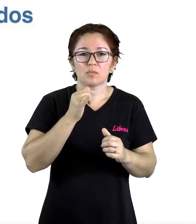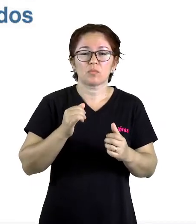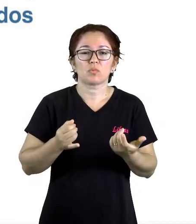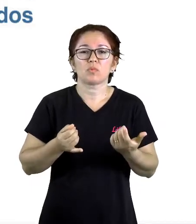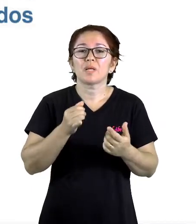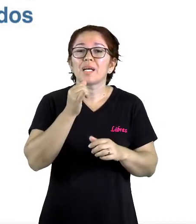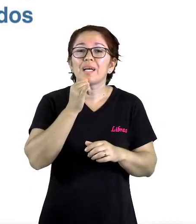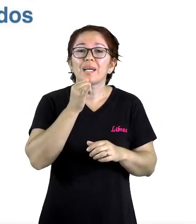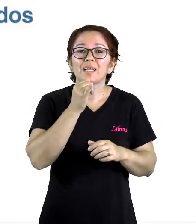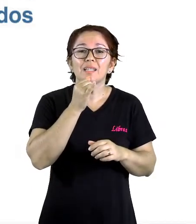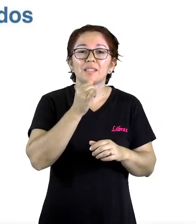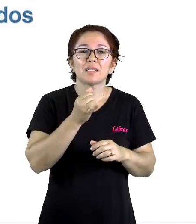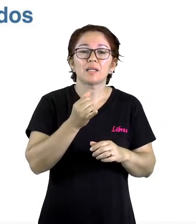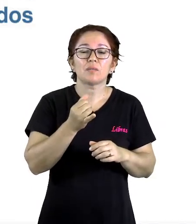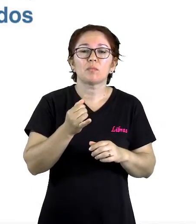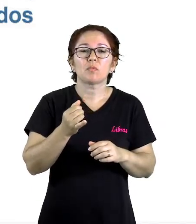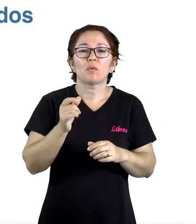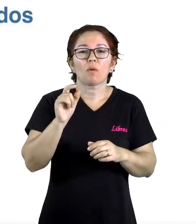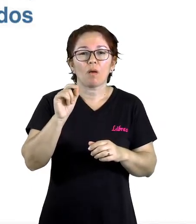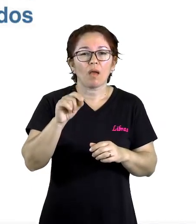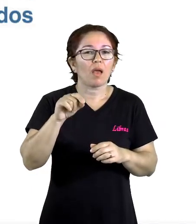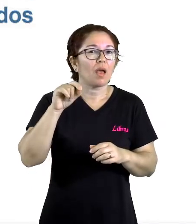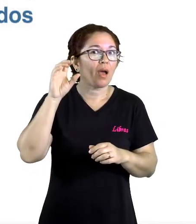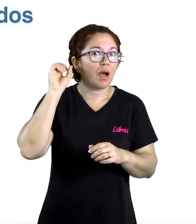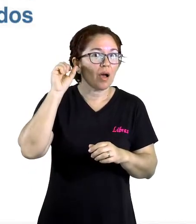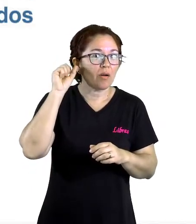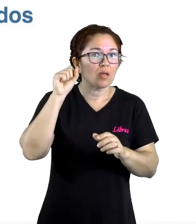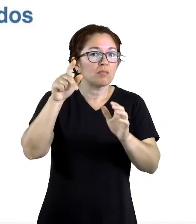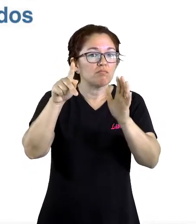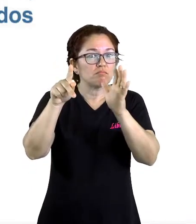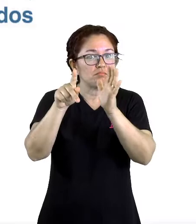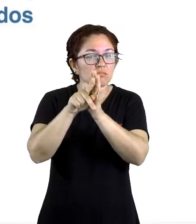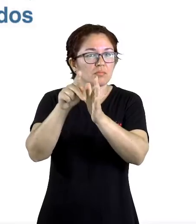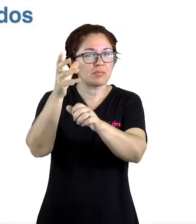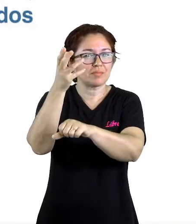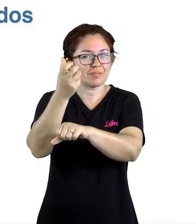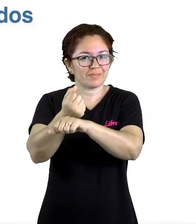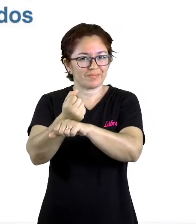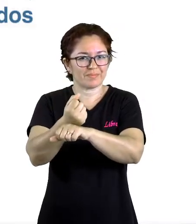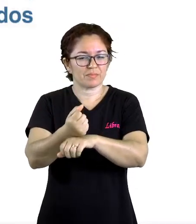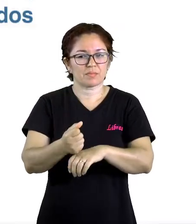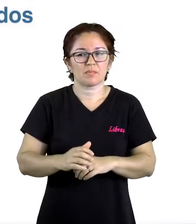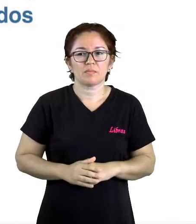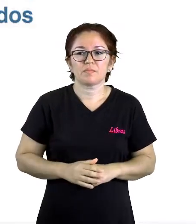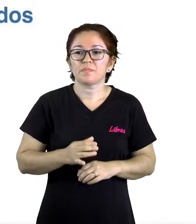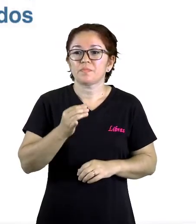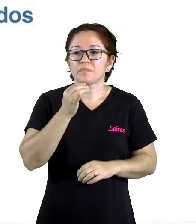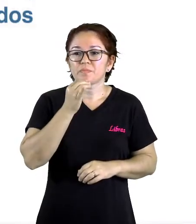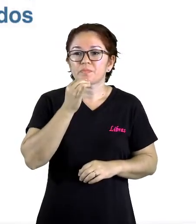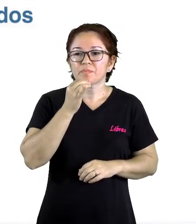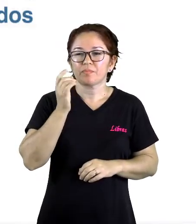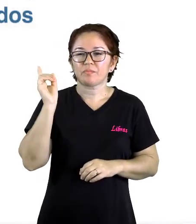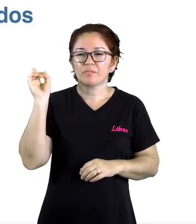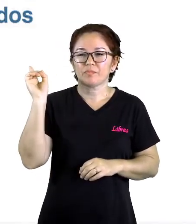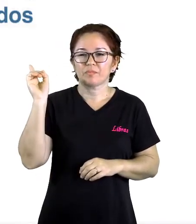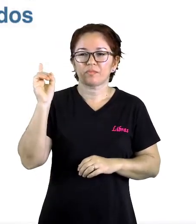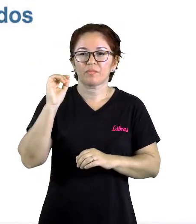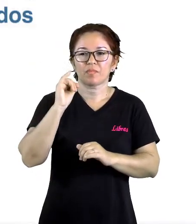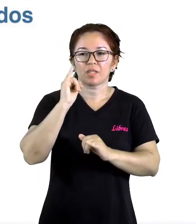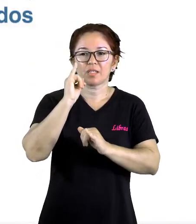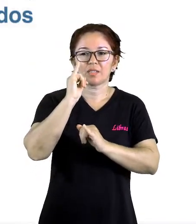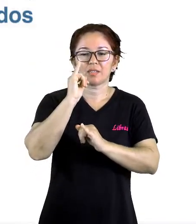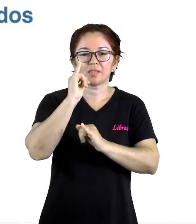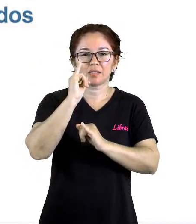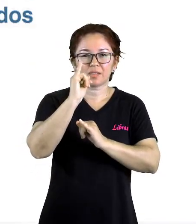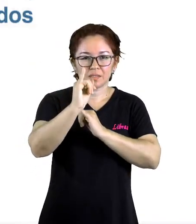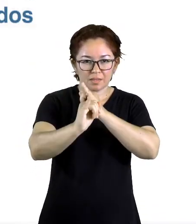que ficam disponíveis na internet. A preposição na, ela conectou os arquivos